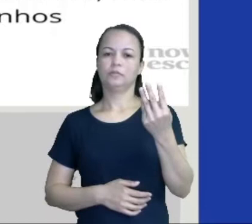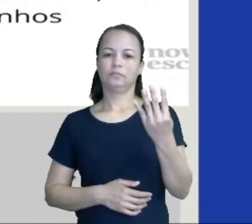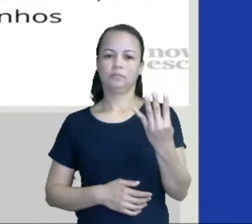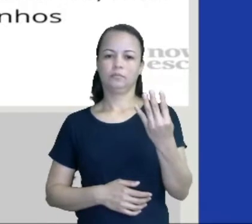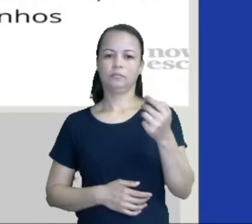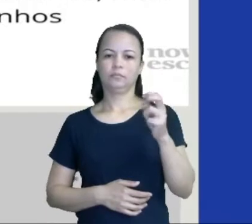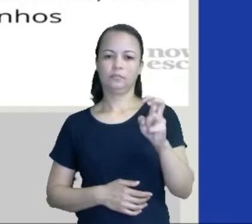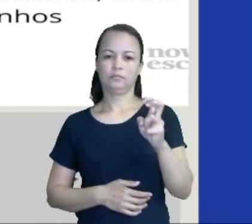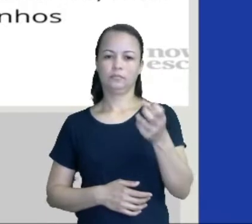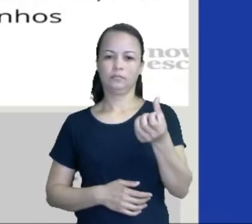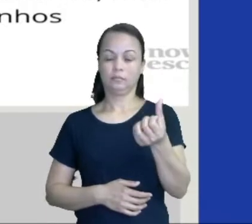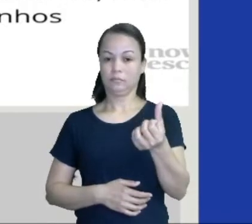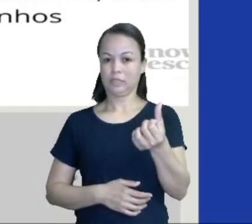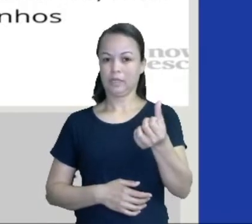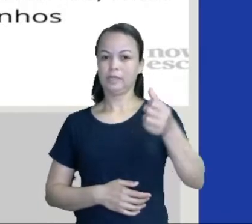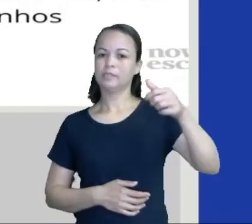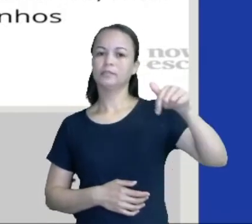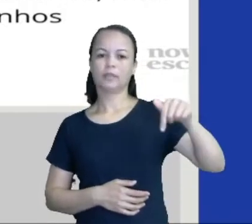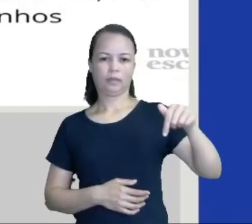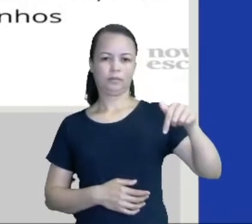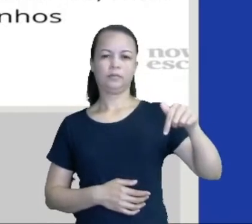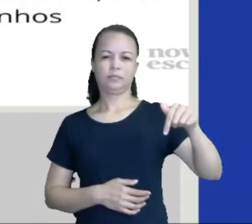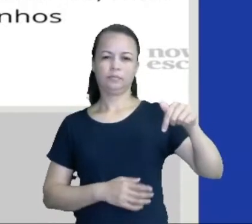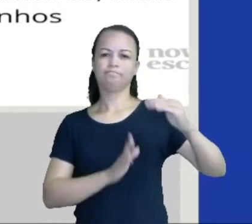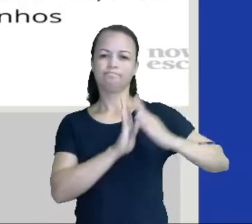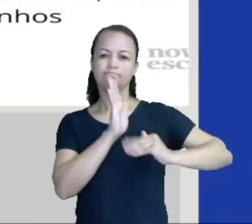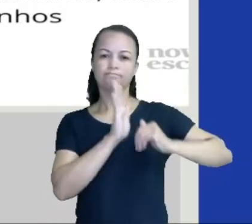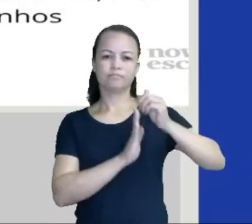4, 5, 6 e 7.